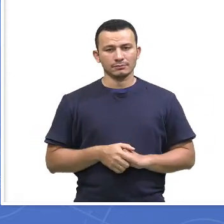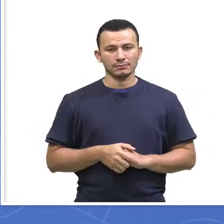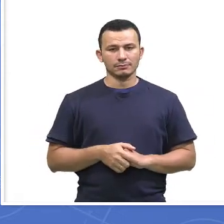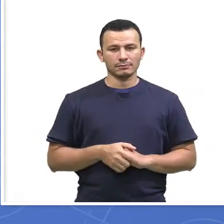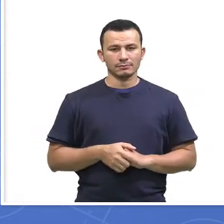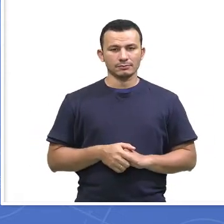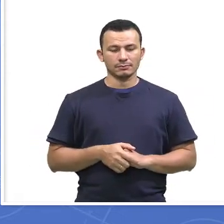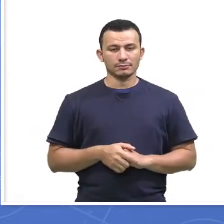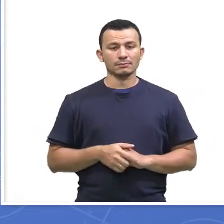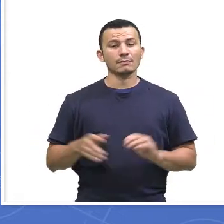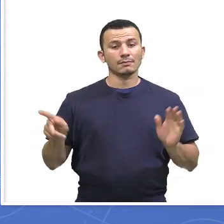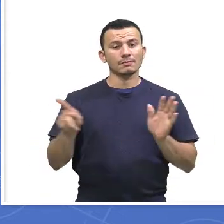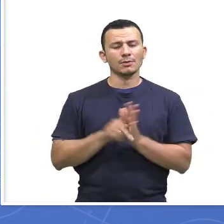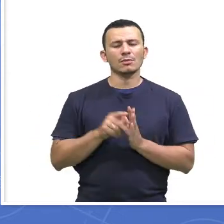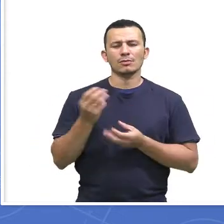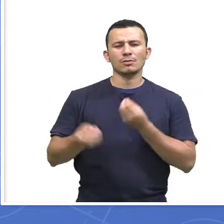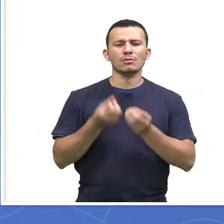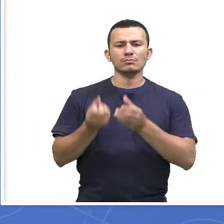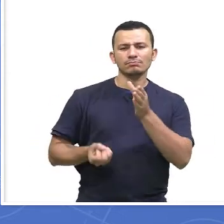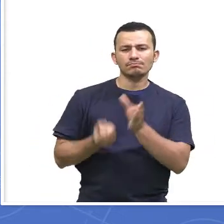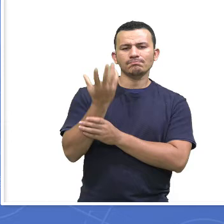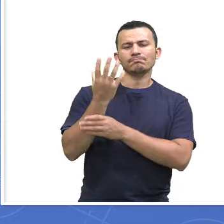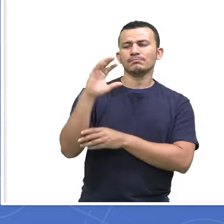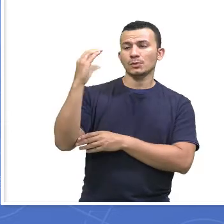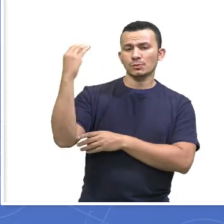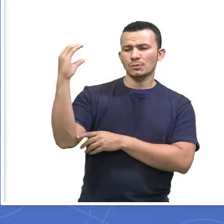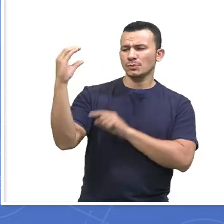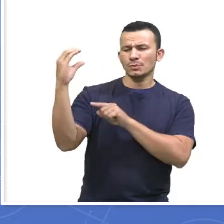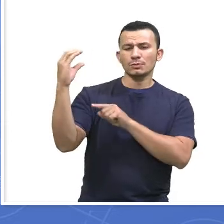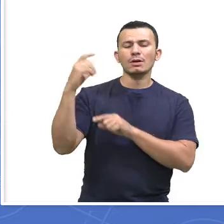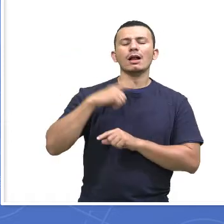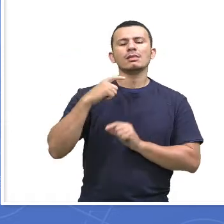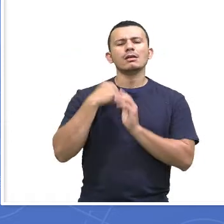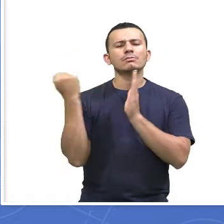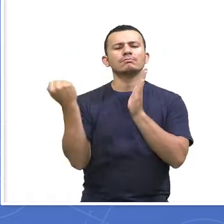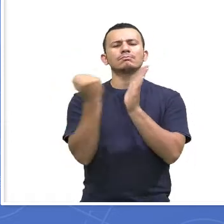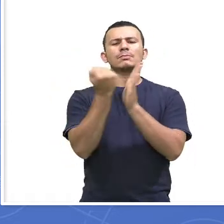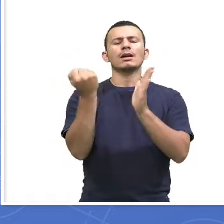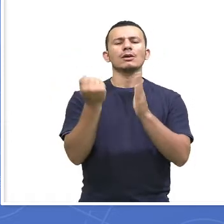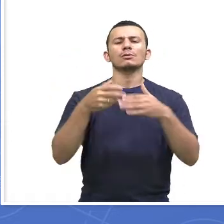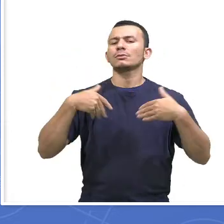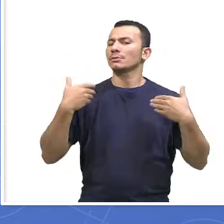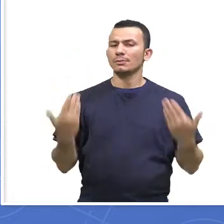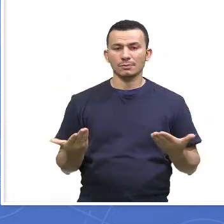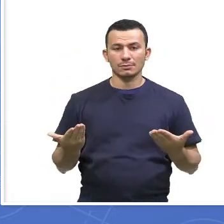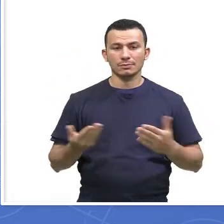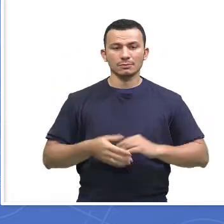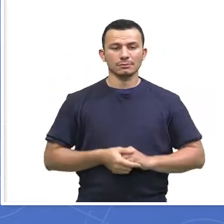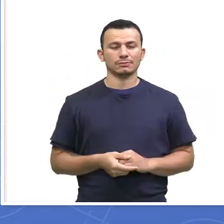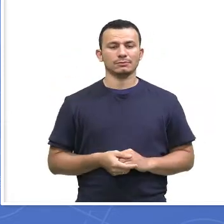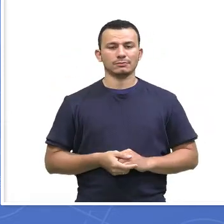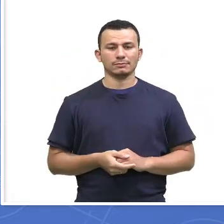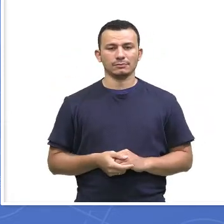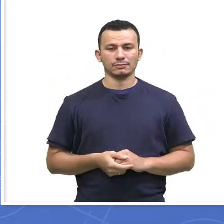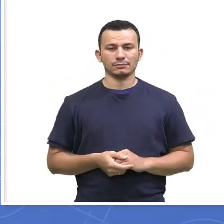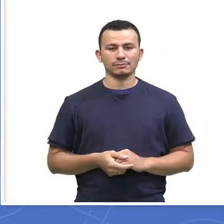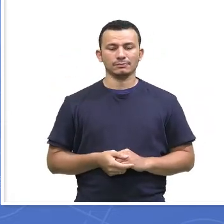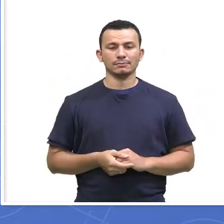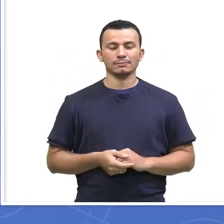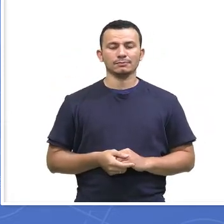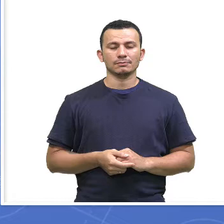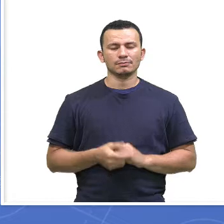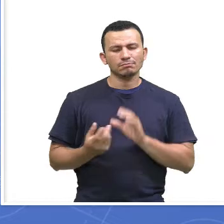Renascimento científico. Ele simbolizou o quê? Né? Esse